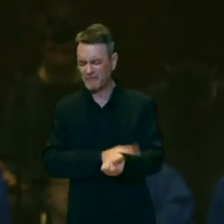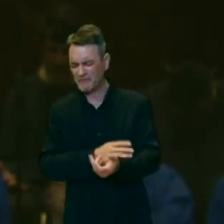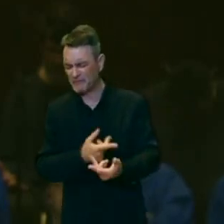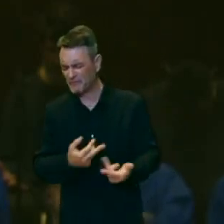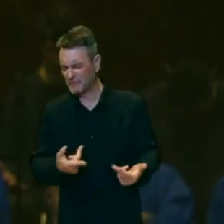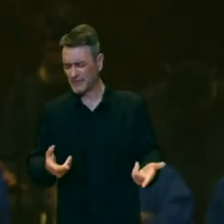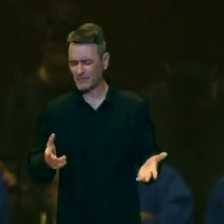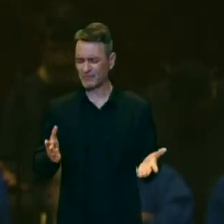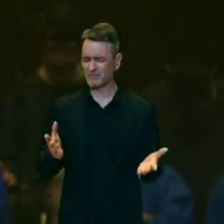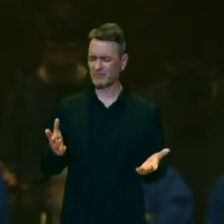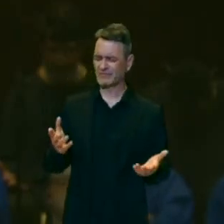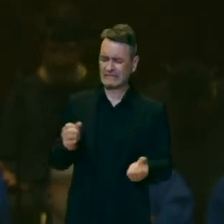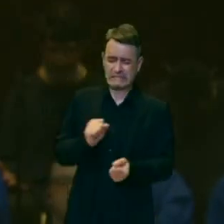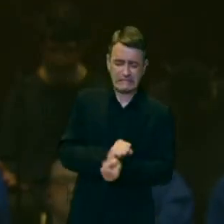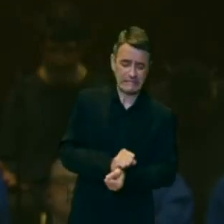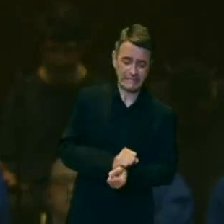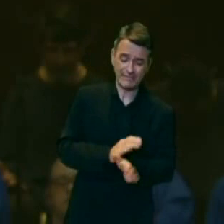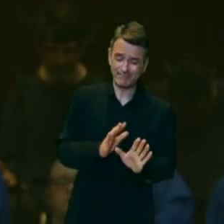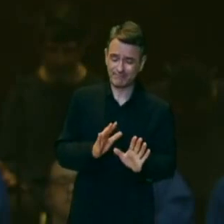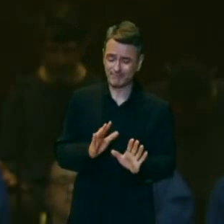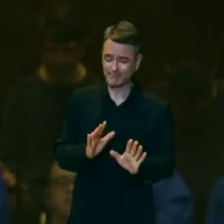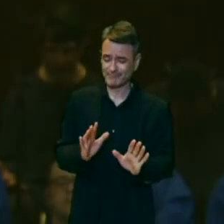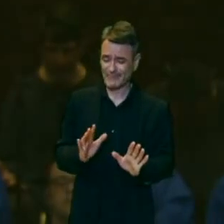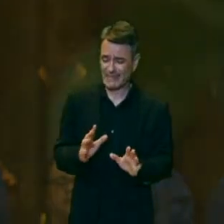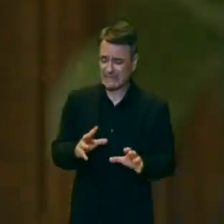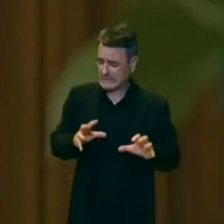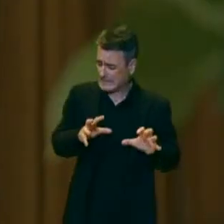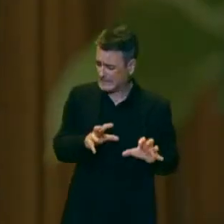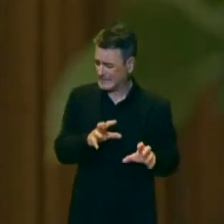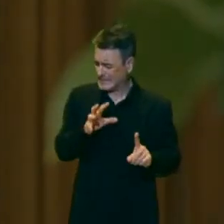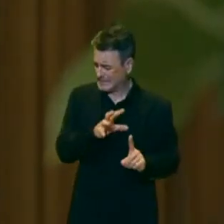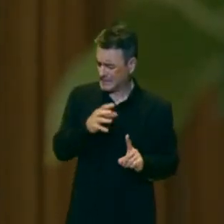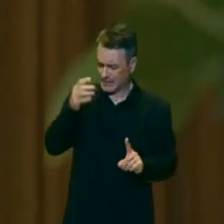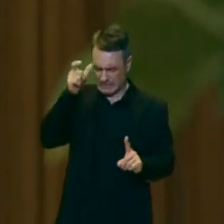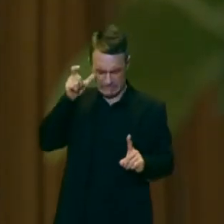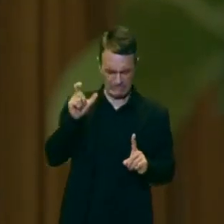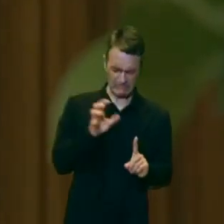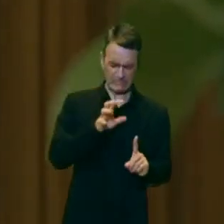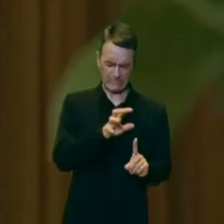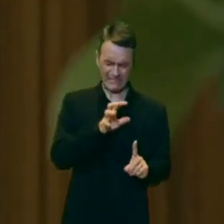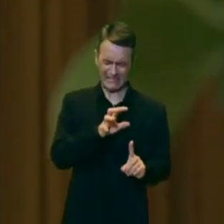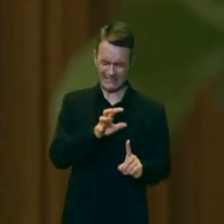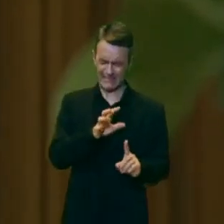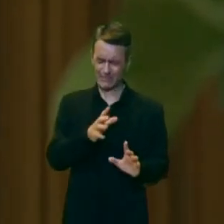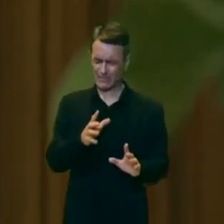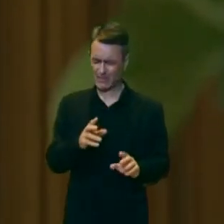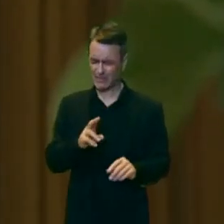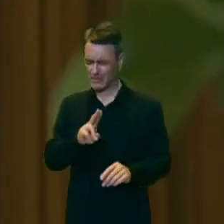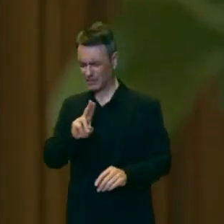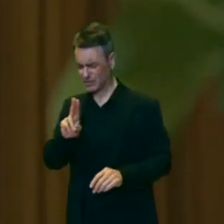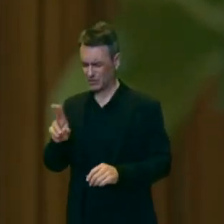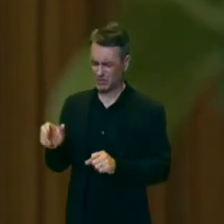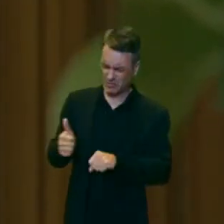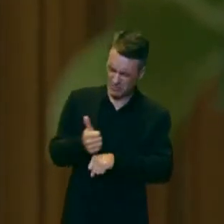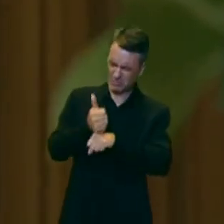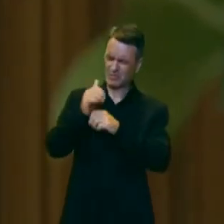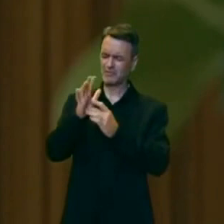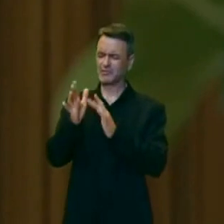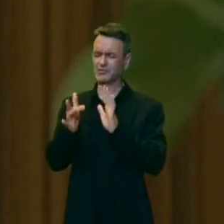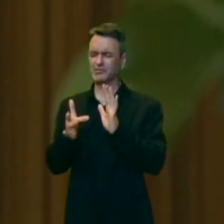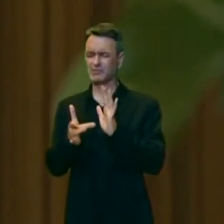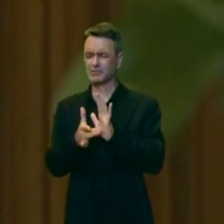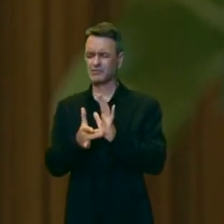está prendendo essas vidas, alguma opressão satânica sobre essas vidas, eu quero agora, na autoridade do nome de